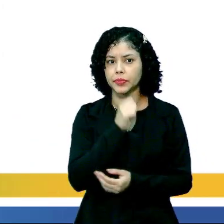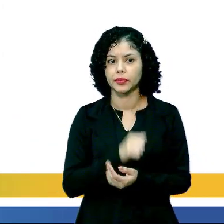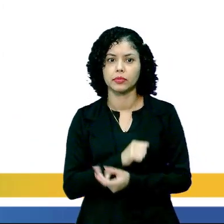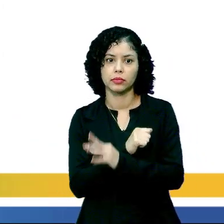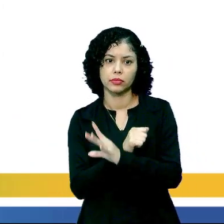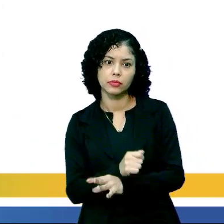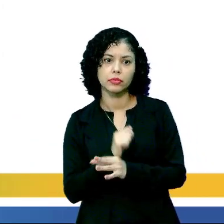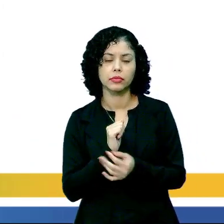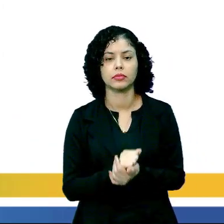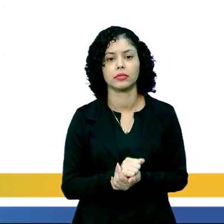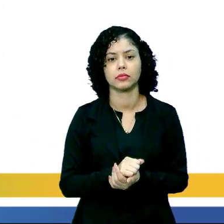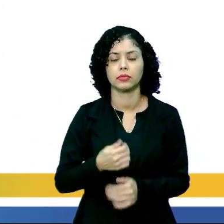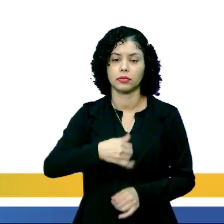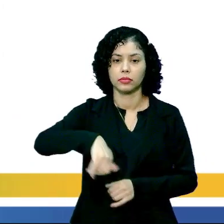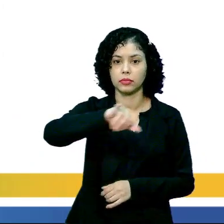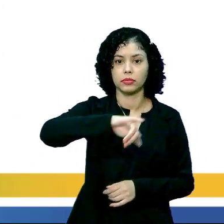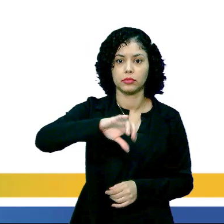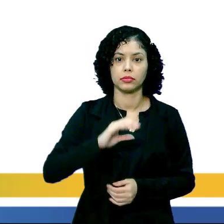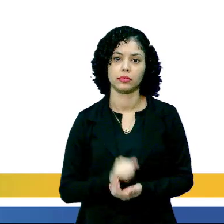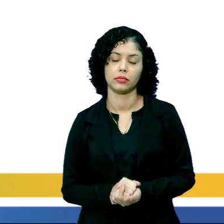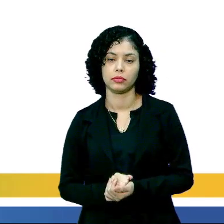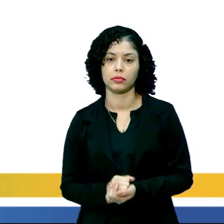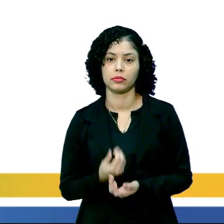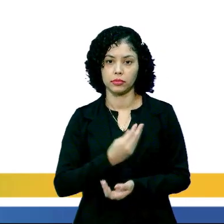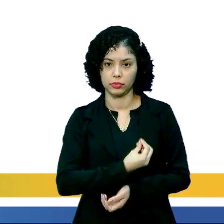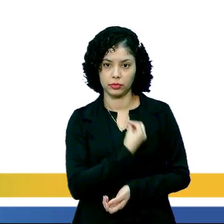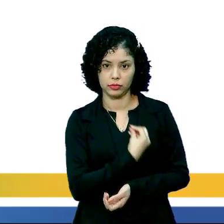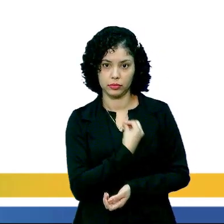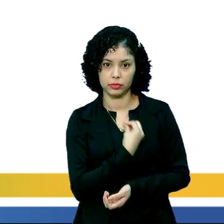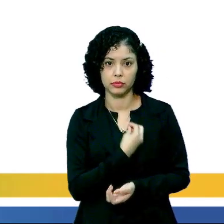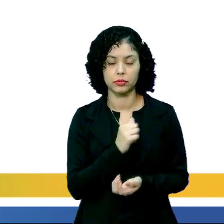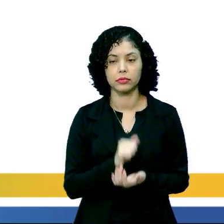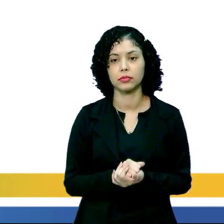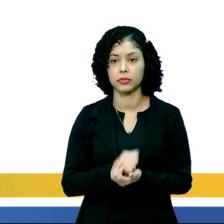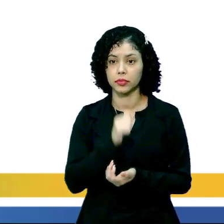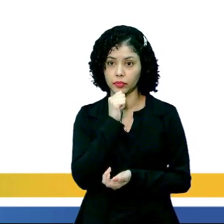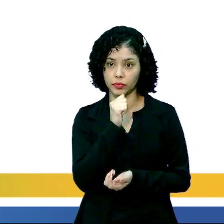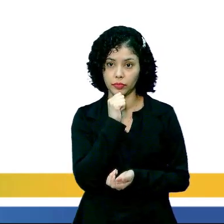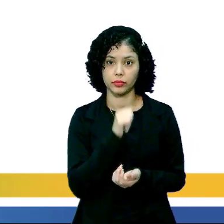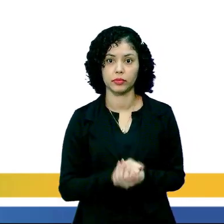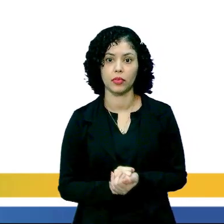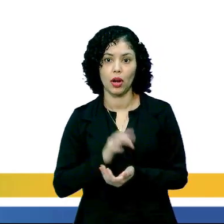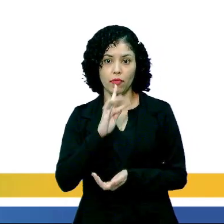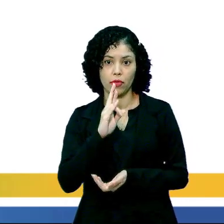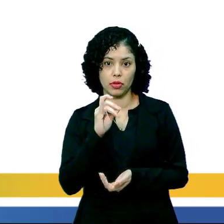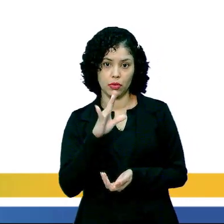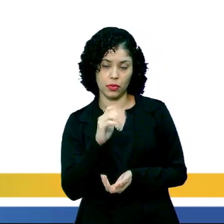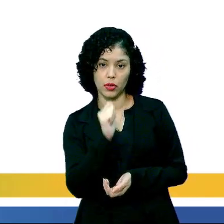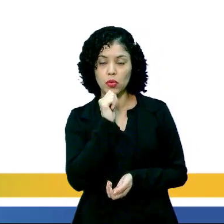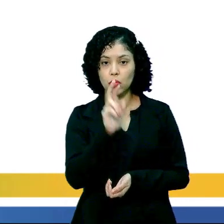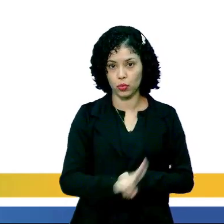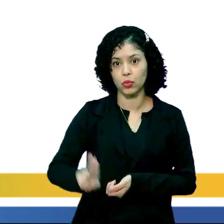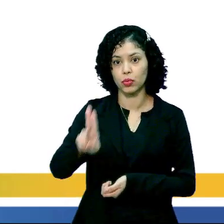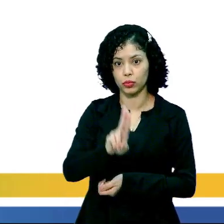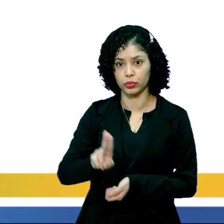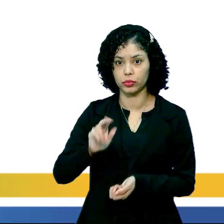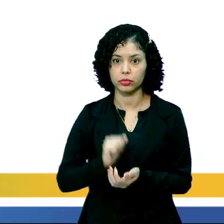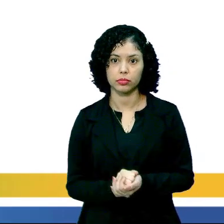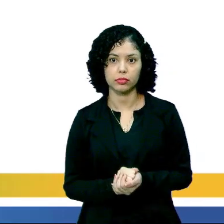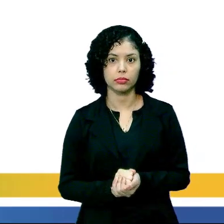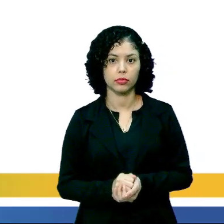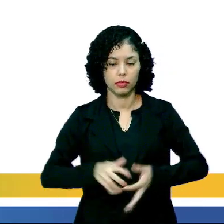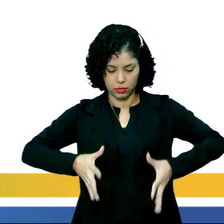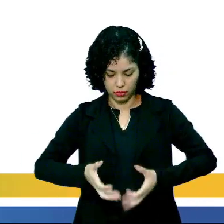acético que é o vinagre o ácido carbônico está presente nas bebidas gaseificadas e o ácido fosfórico que é usado como é